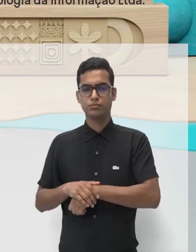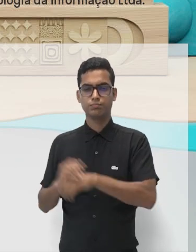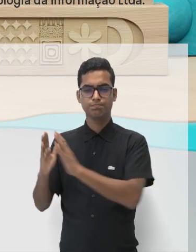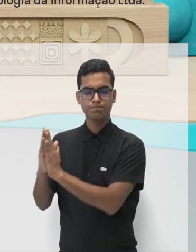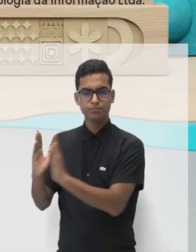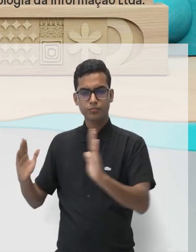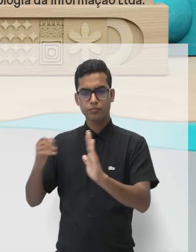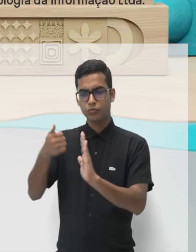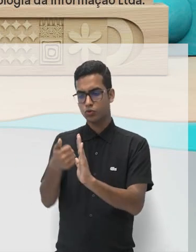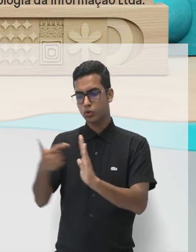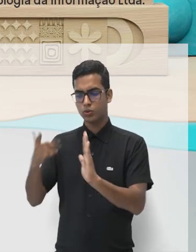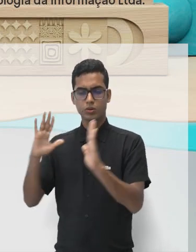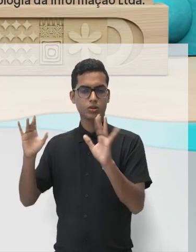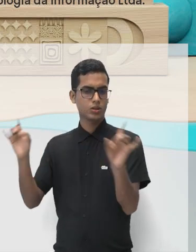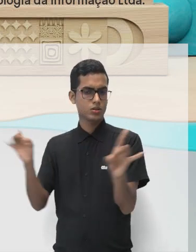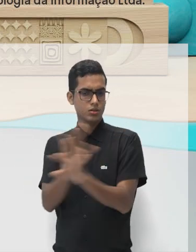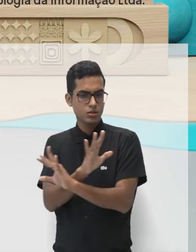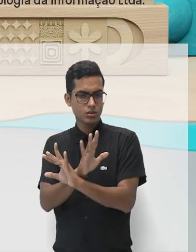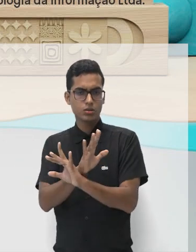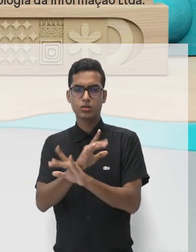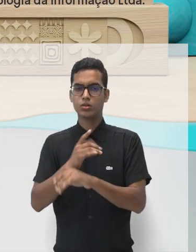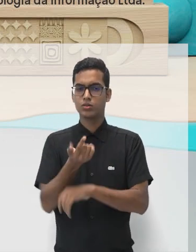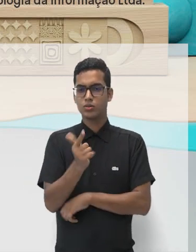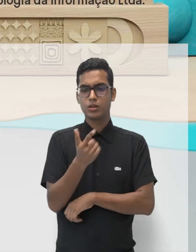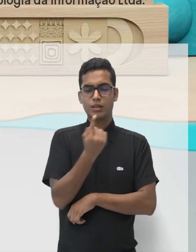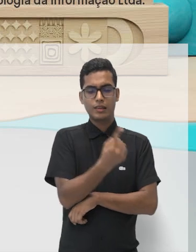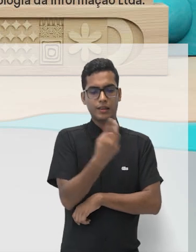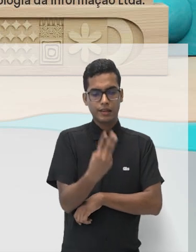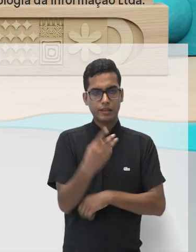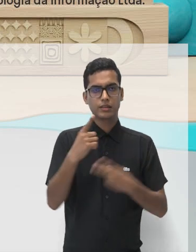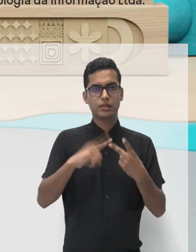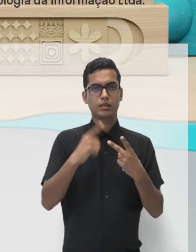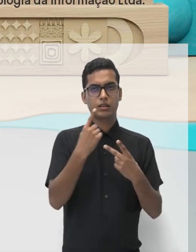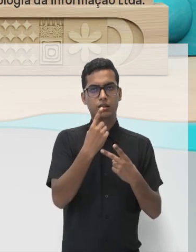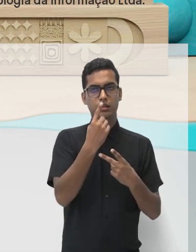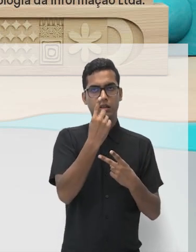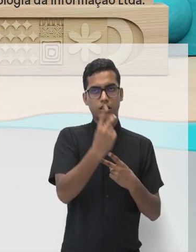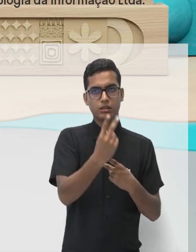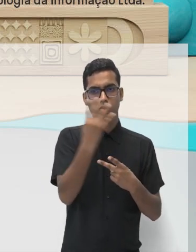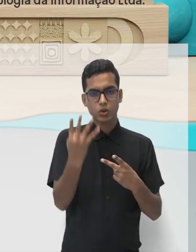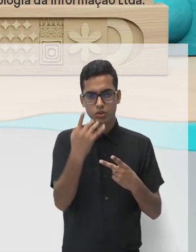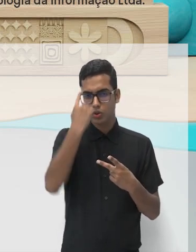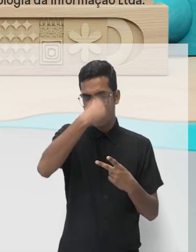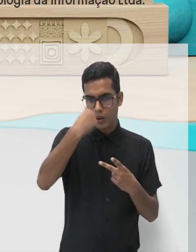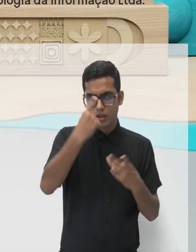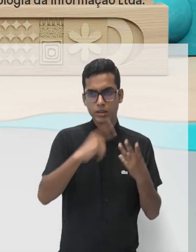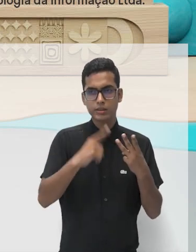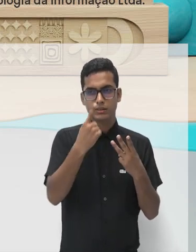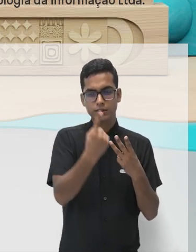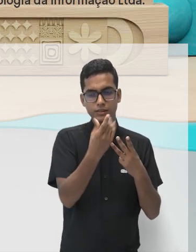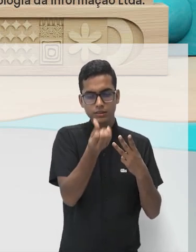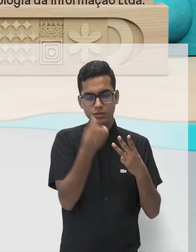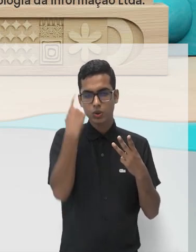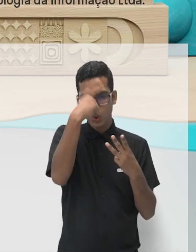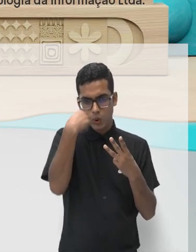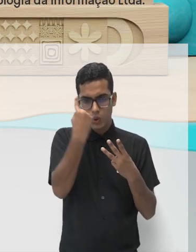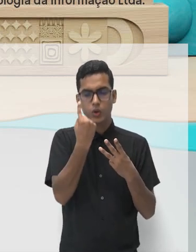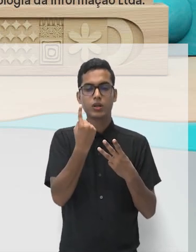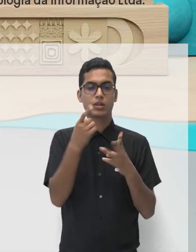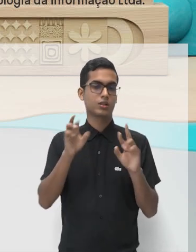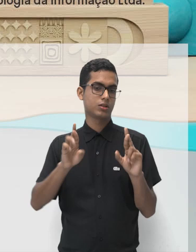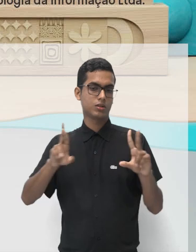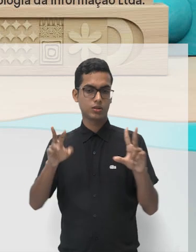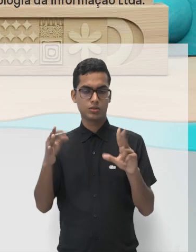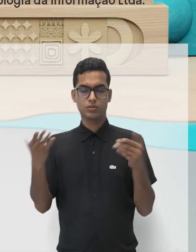14 horas, 15 horas, 16 horas. Isso é diferenciado pelo AM e o PM. E